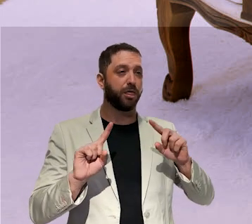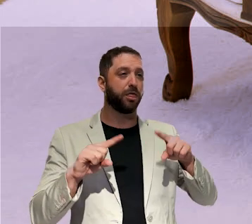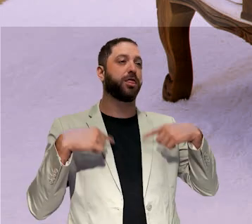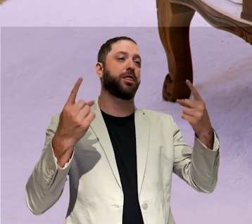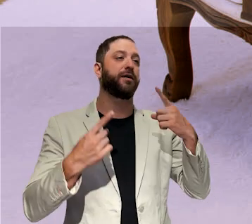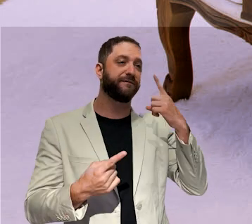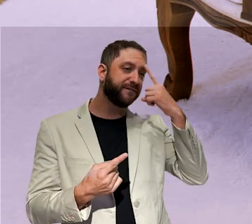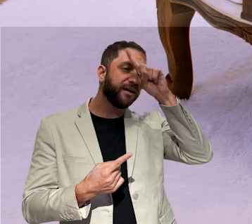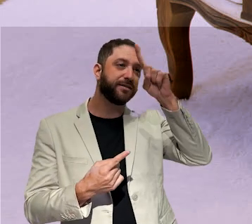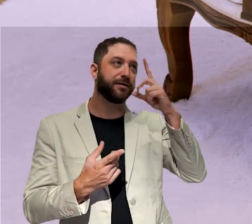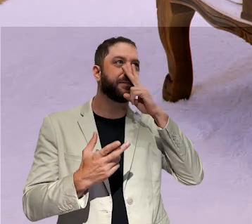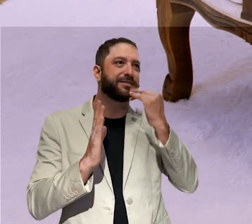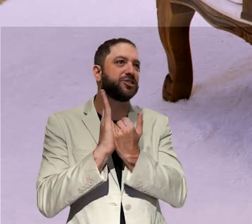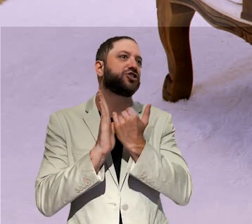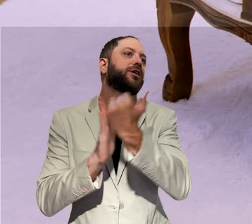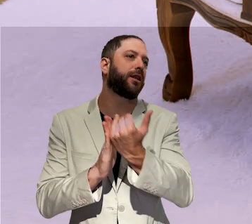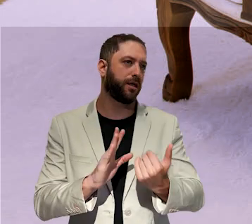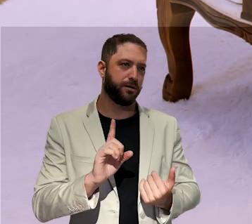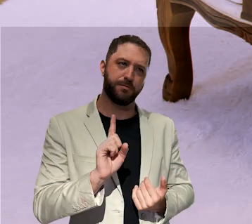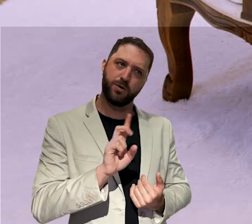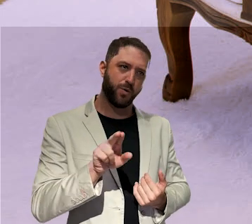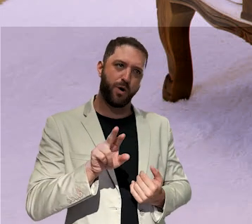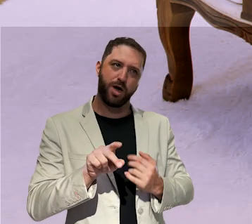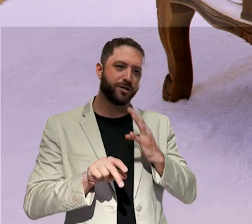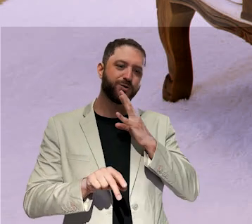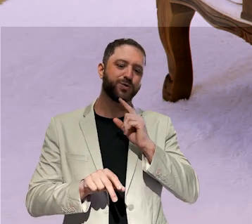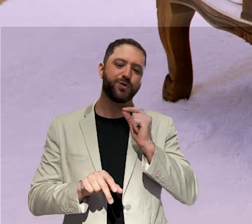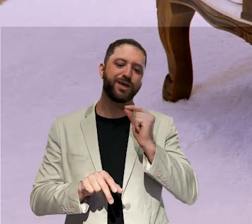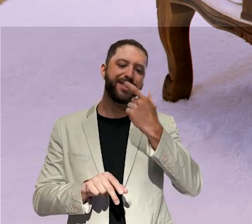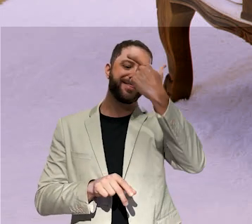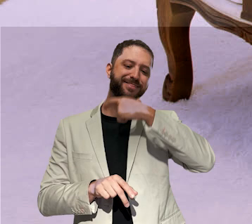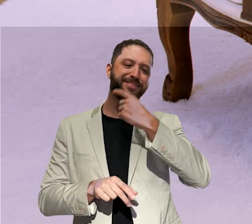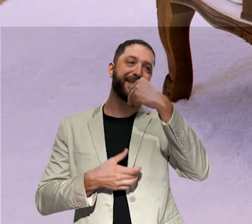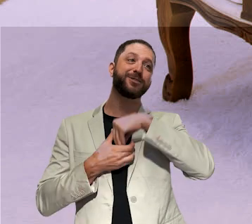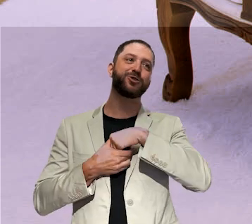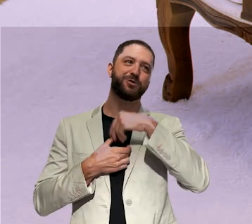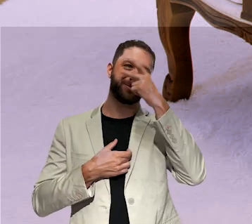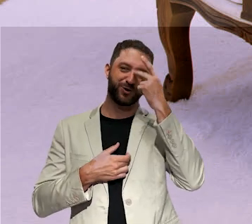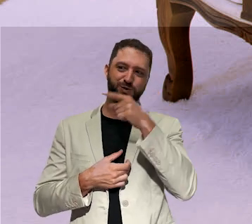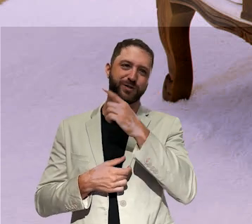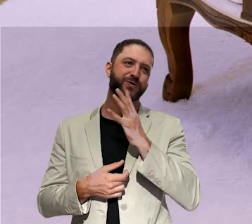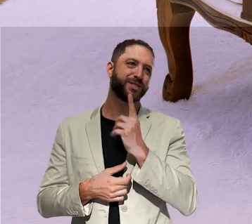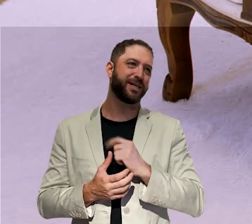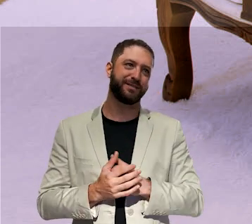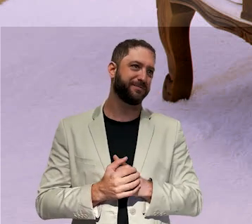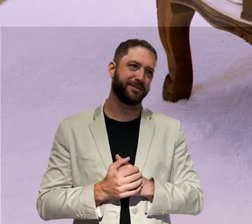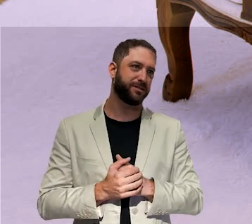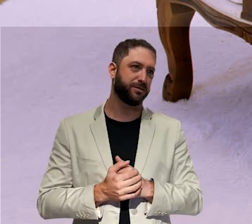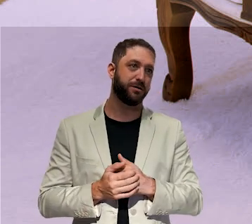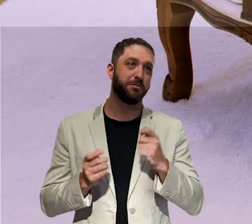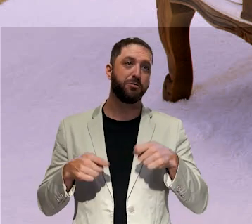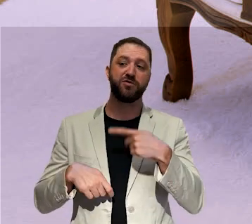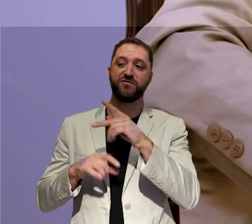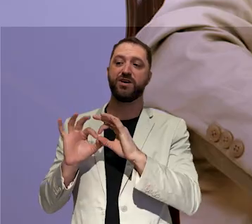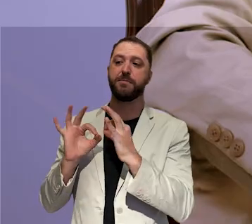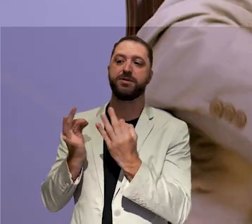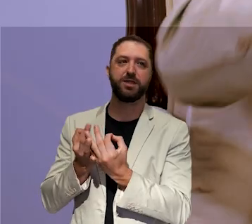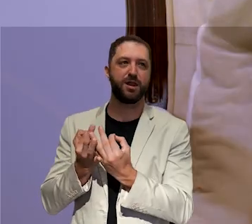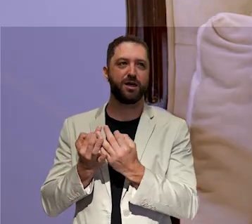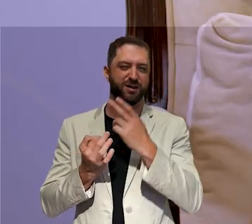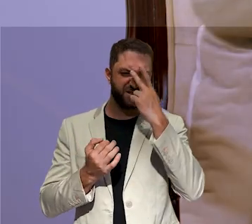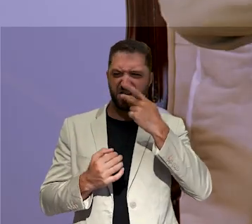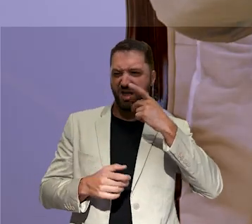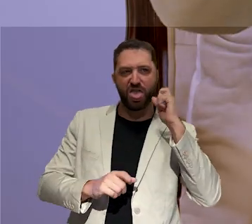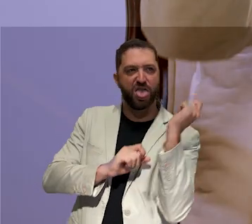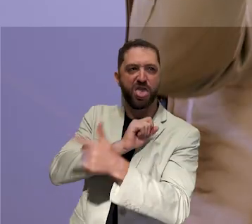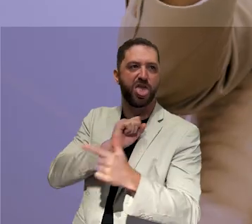Mas ninguém sabe exatamente o que está se passando ali dentro com essa pessoa. Pois muitas vezes essa pessoa não encontra refúgio nem dentro da própria casa. Ah, isso é